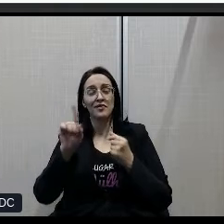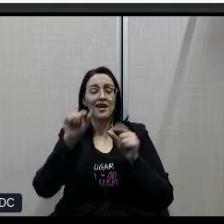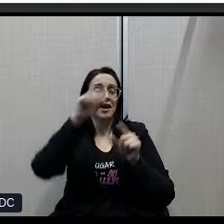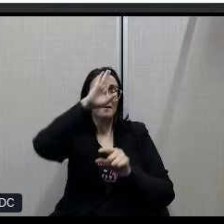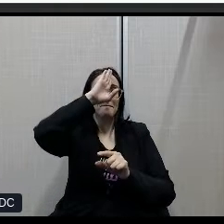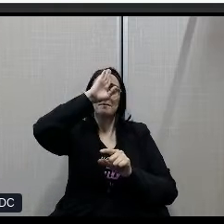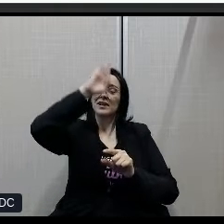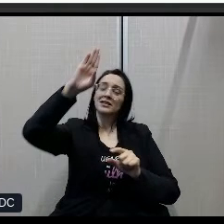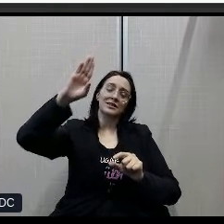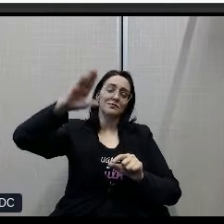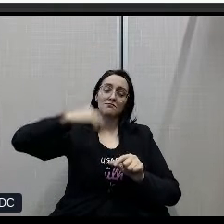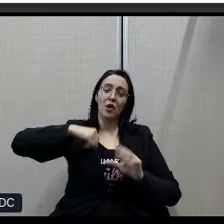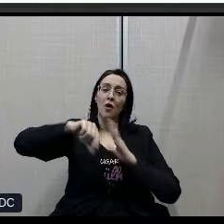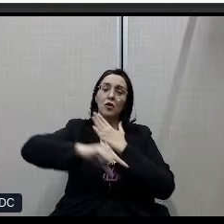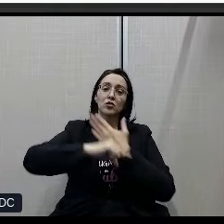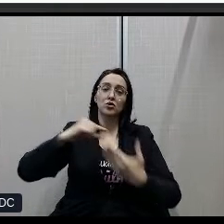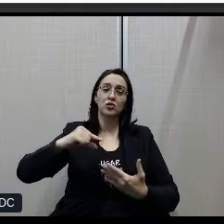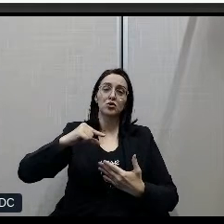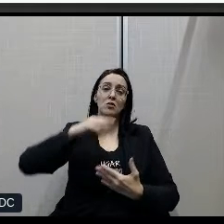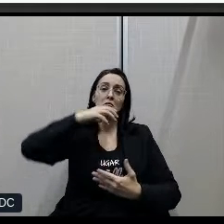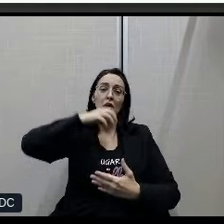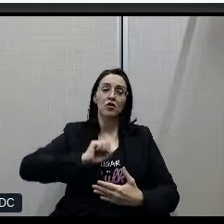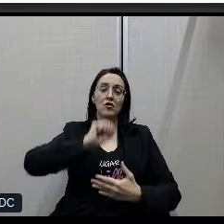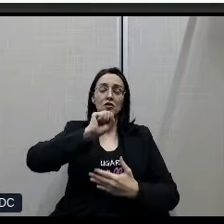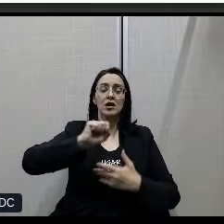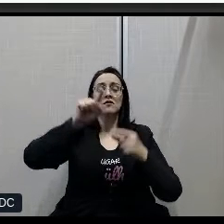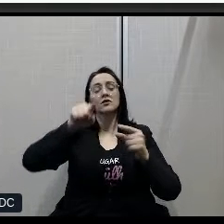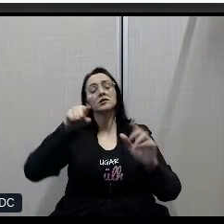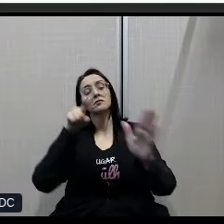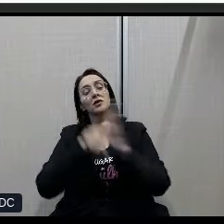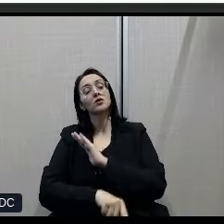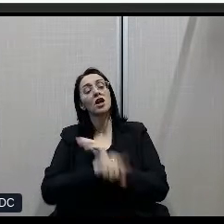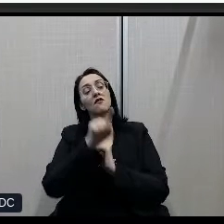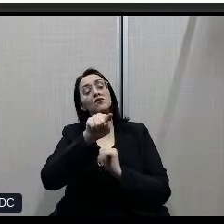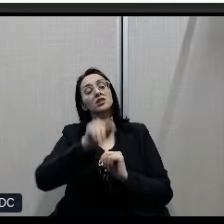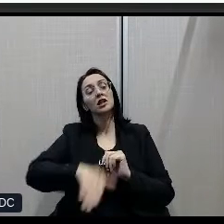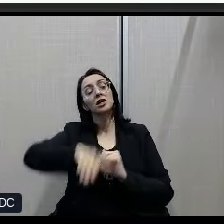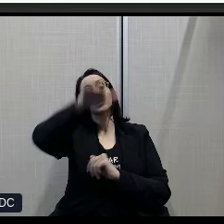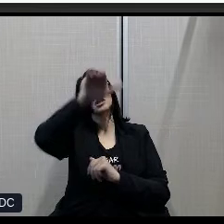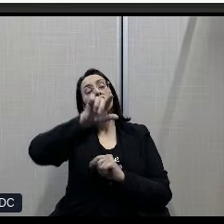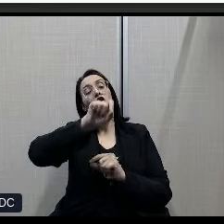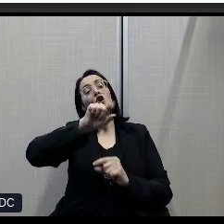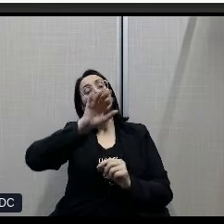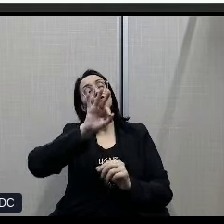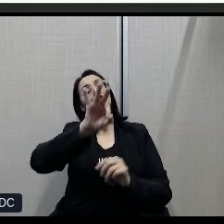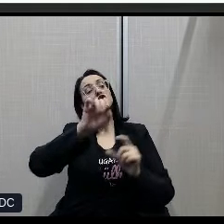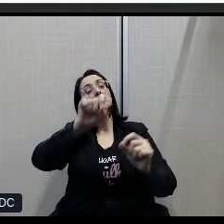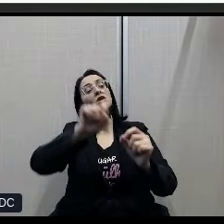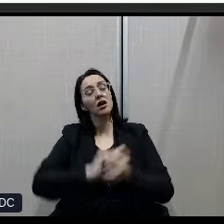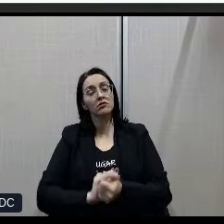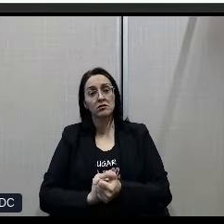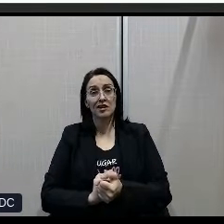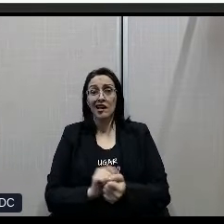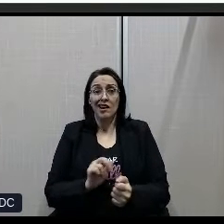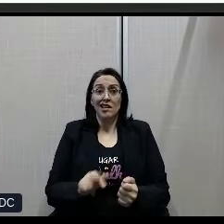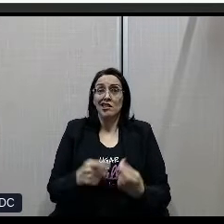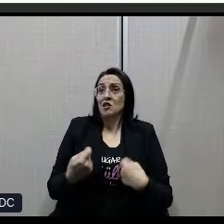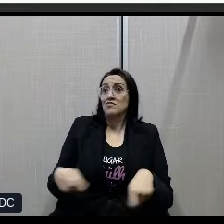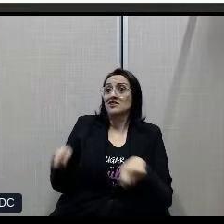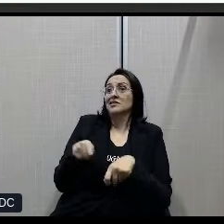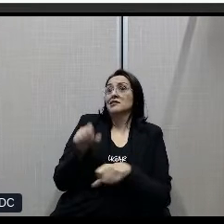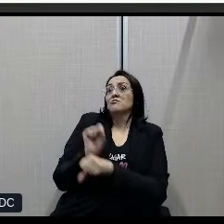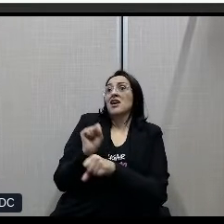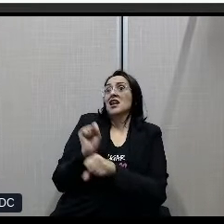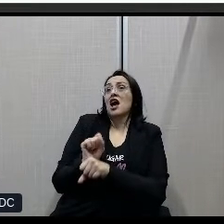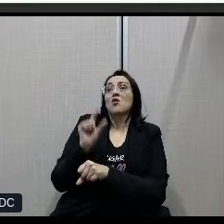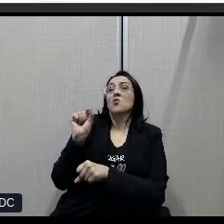humanismo, que a gente pergunta para a criança, o que você quer ser quando crescer? Mas ela já é alguma coisa. Ela não tem que esperar crescer